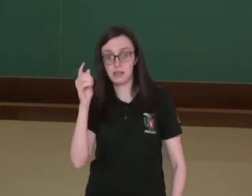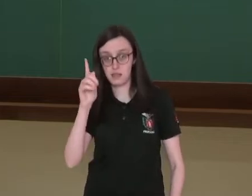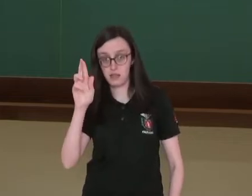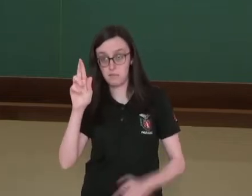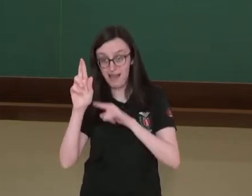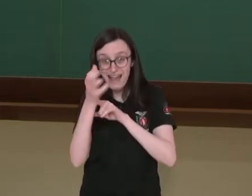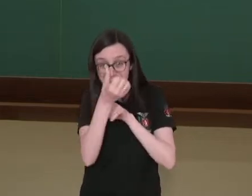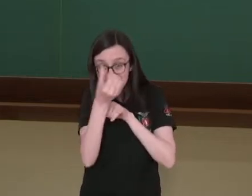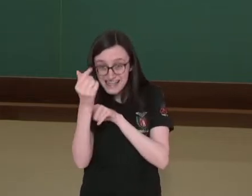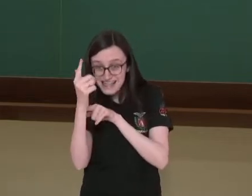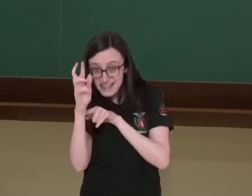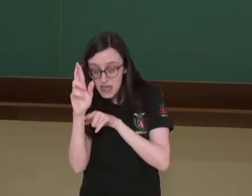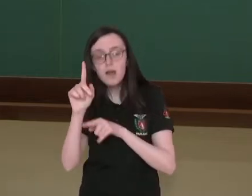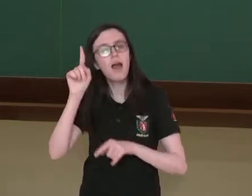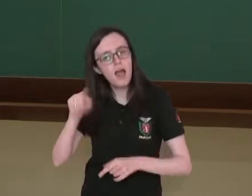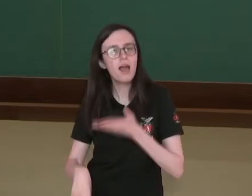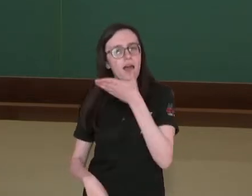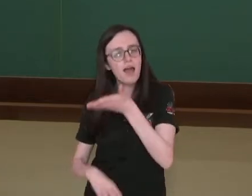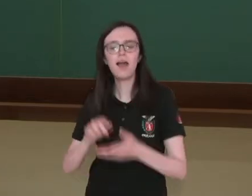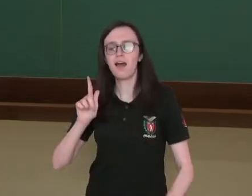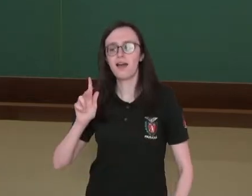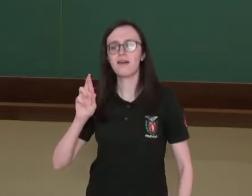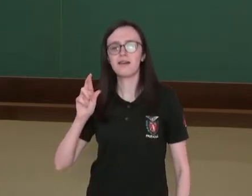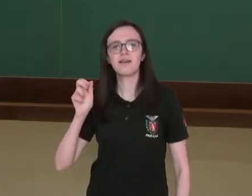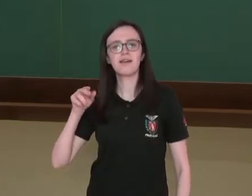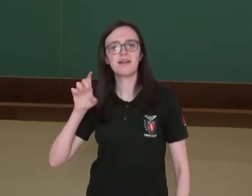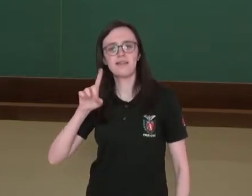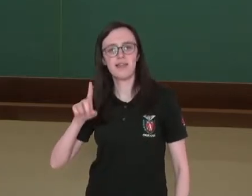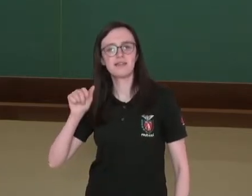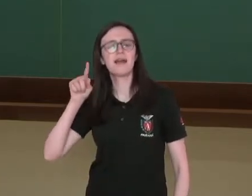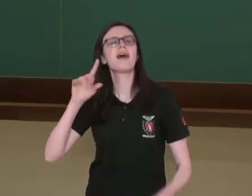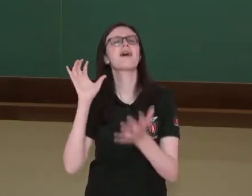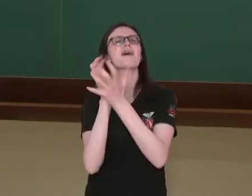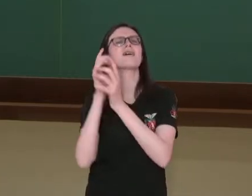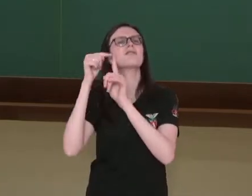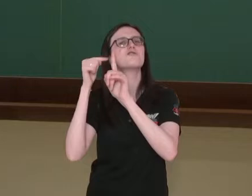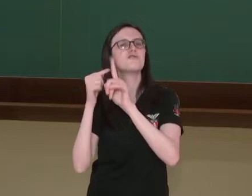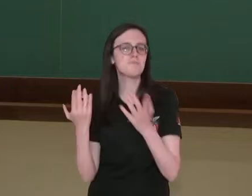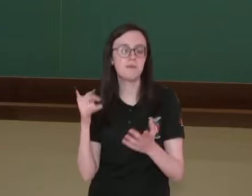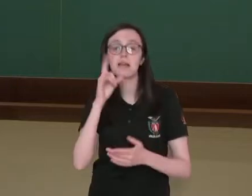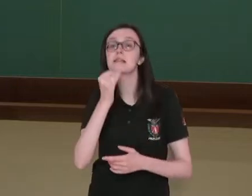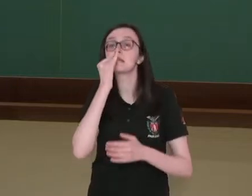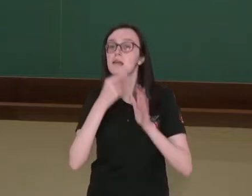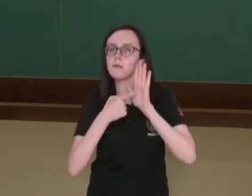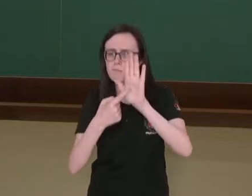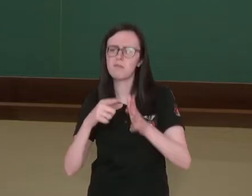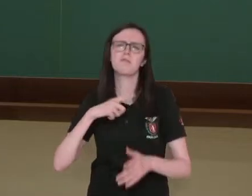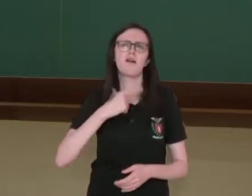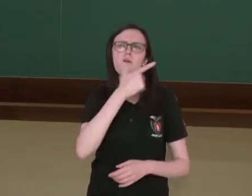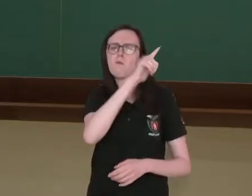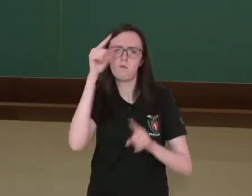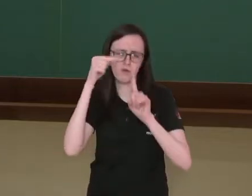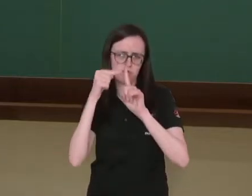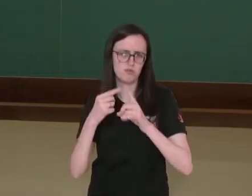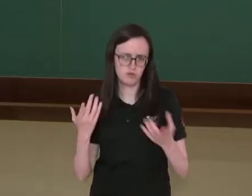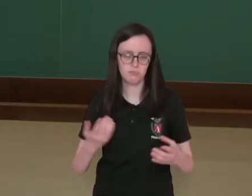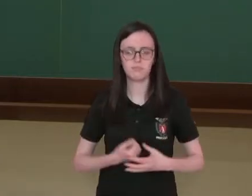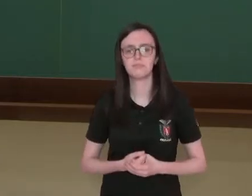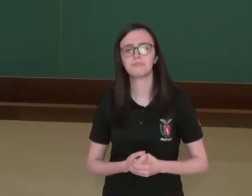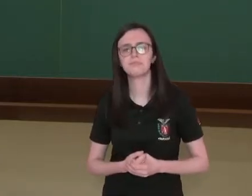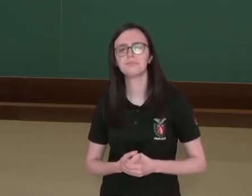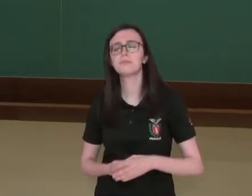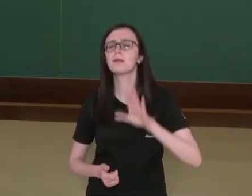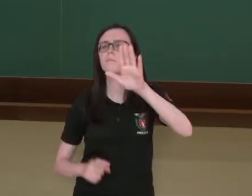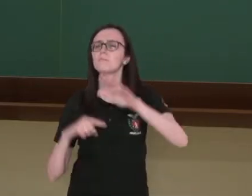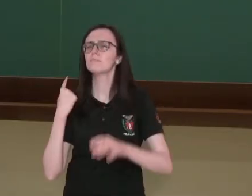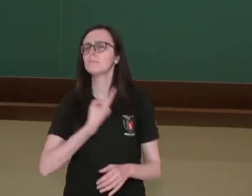600 gramas, a massa é uma grandeza, tá? Então esses são dois exemplos de grandeza. Tem outros tipos de grandeza, né? Mas